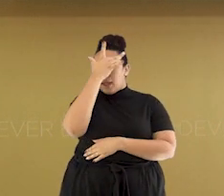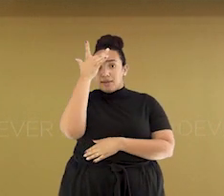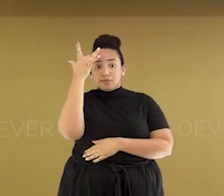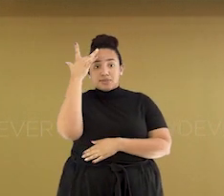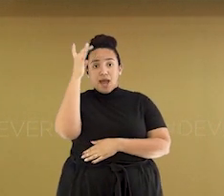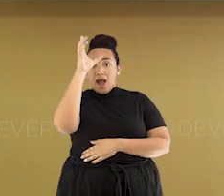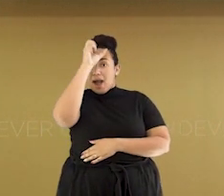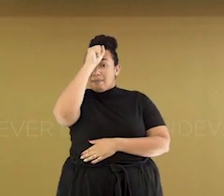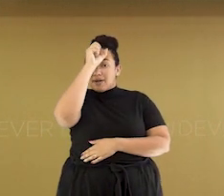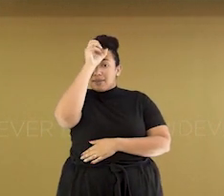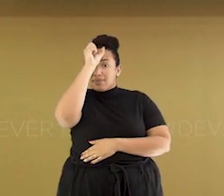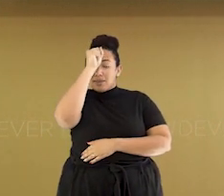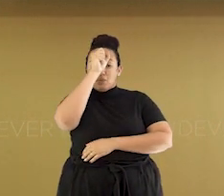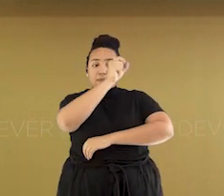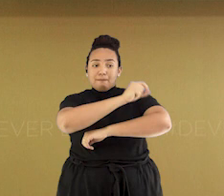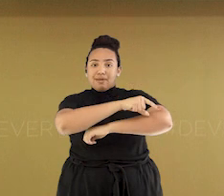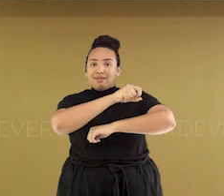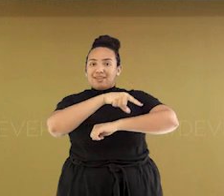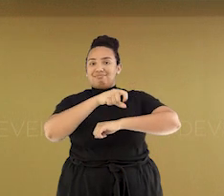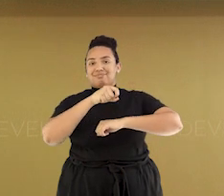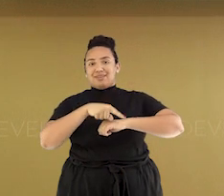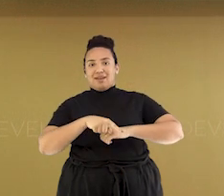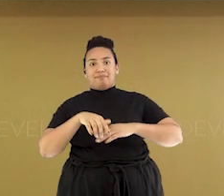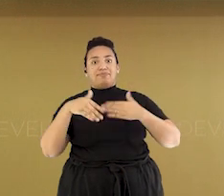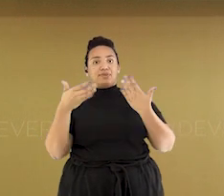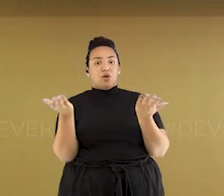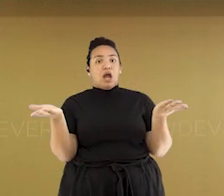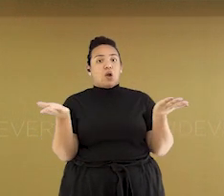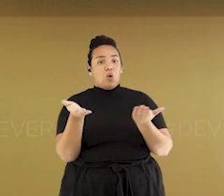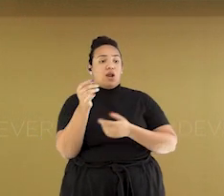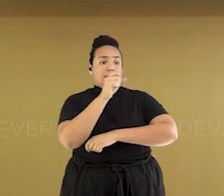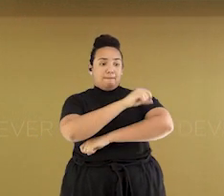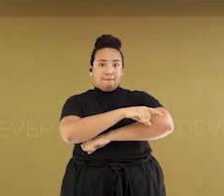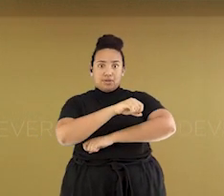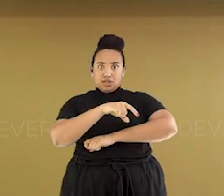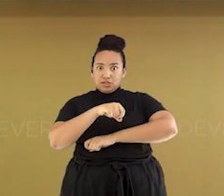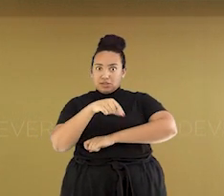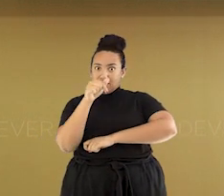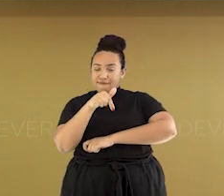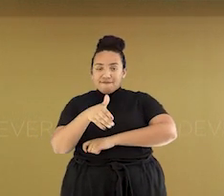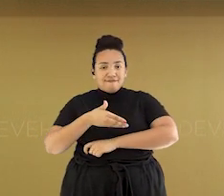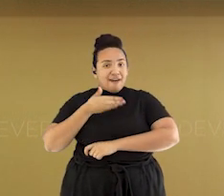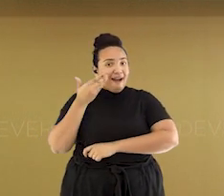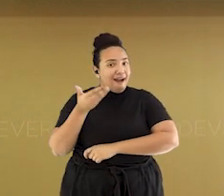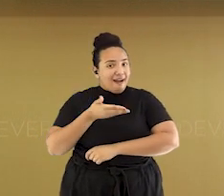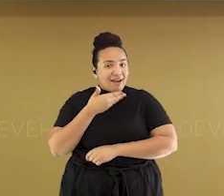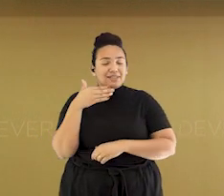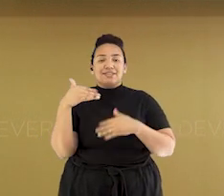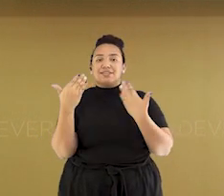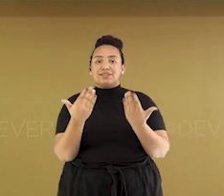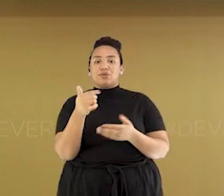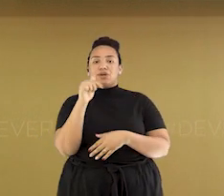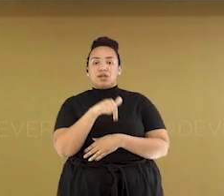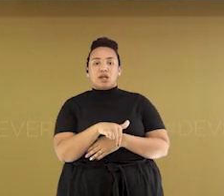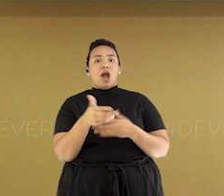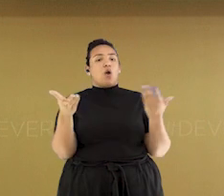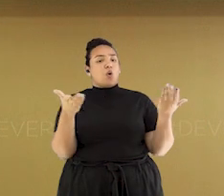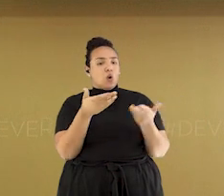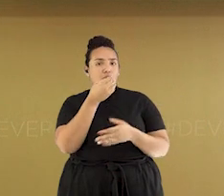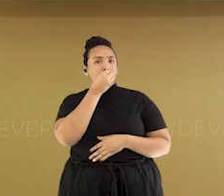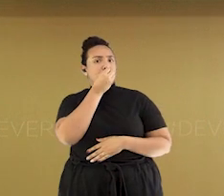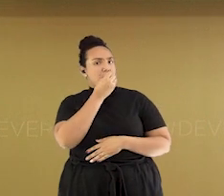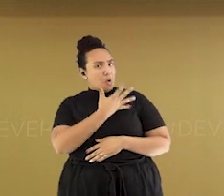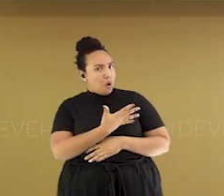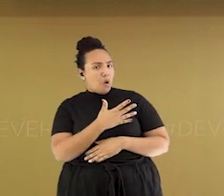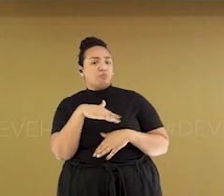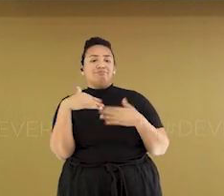própria comida. Depois que plantar ficou mais fácil, elas começaram a ficar muito boas no que faziam e seguiam fazendo